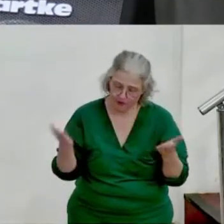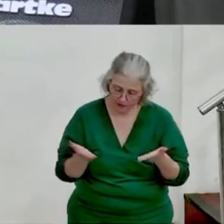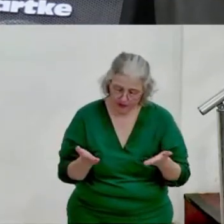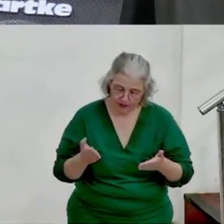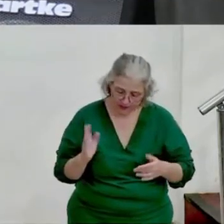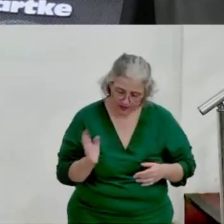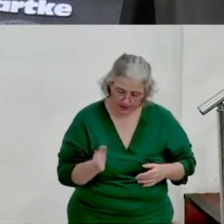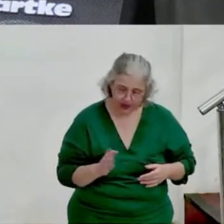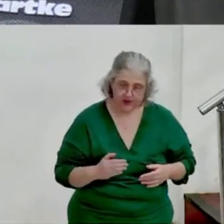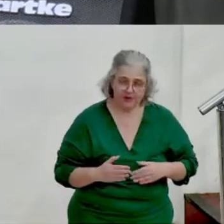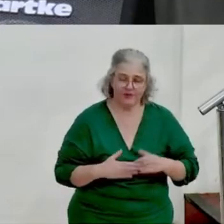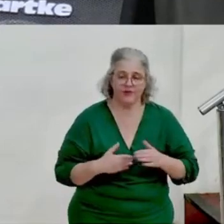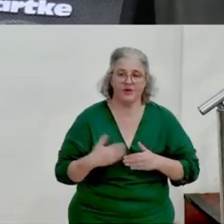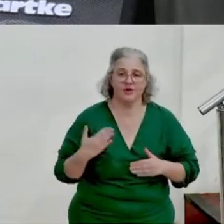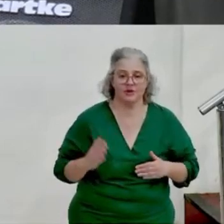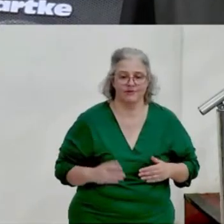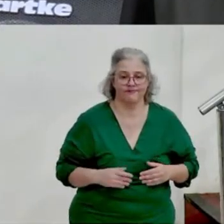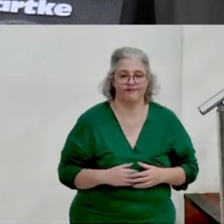Deus. Vamos orar?